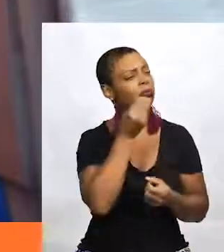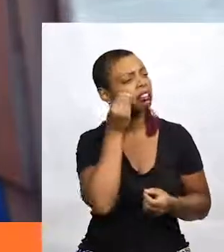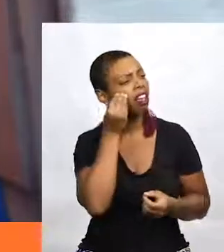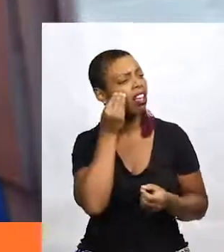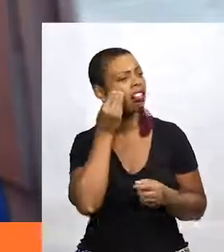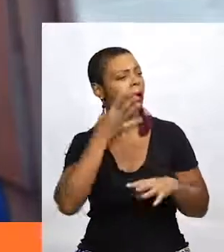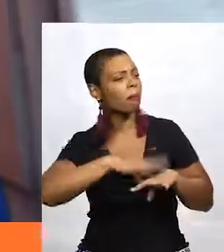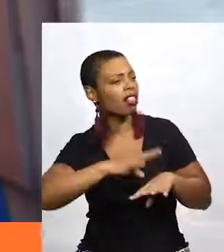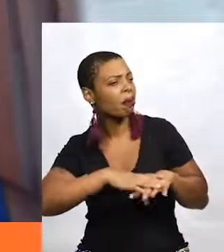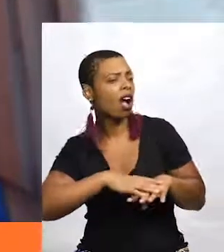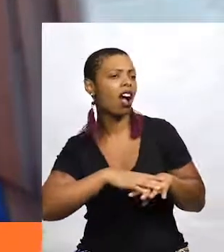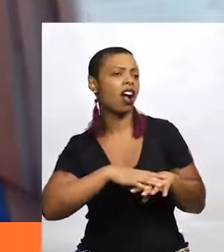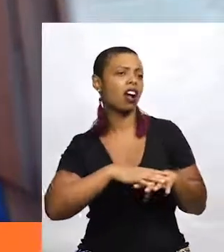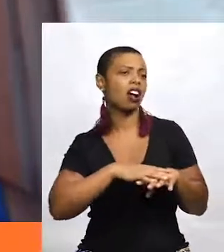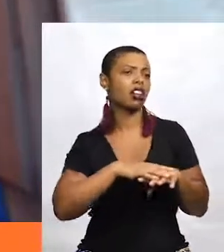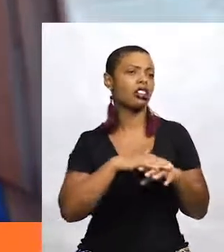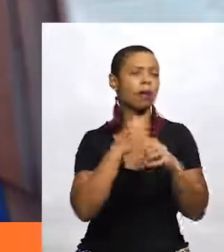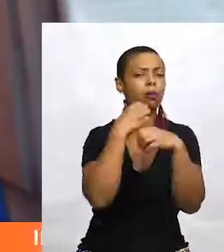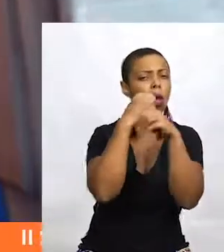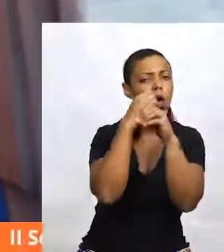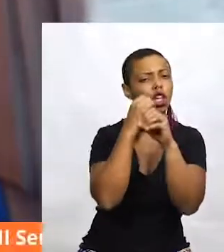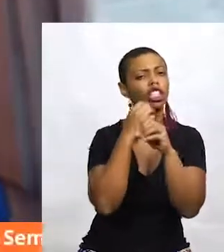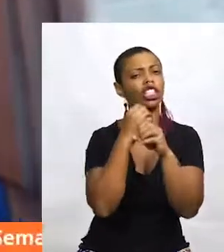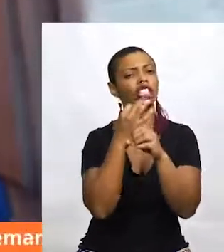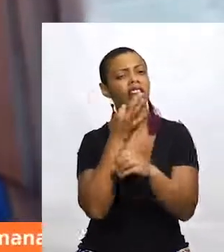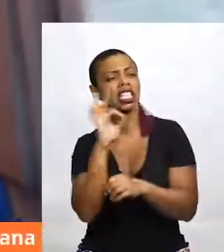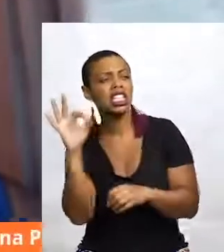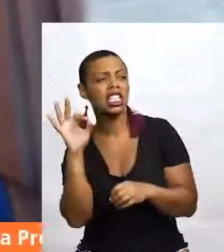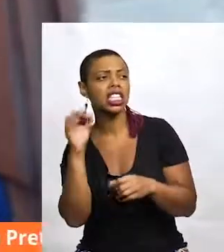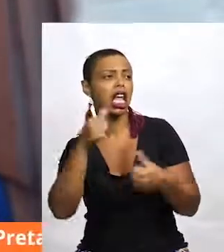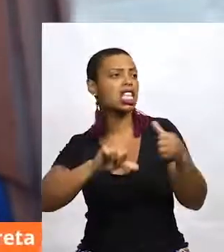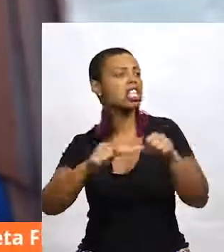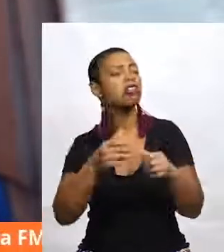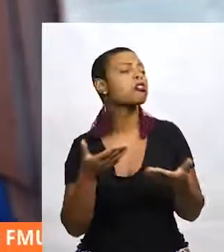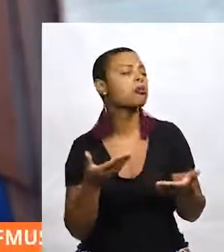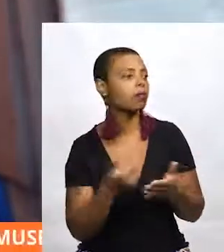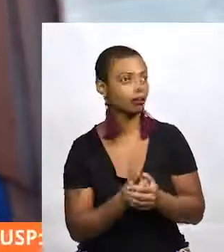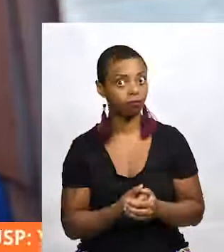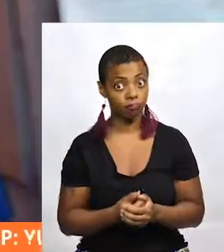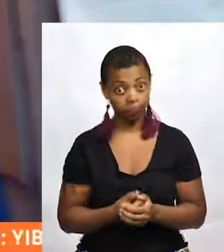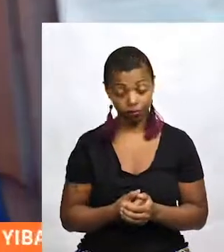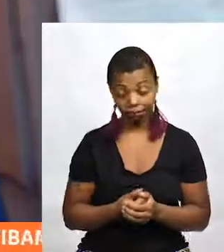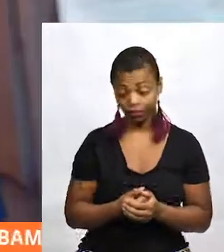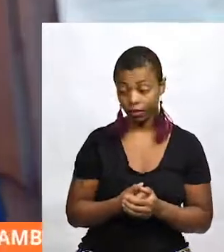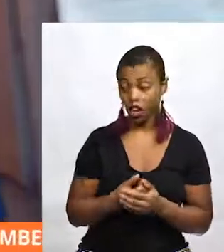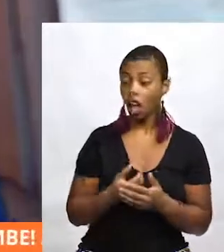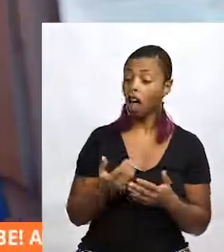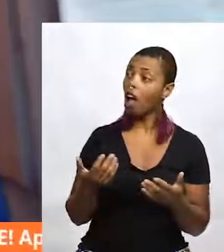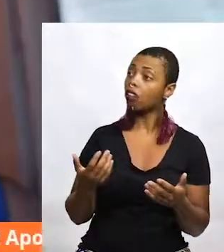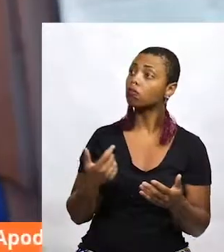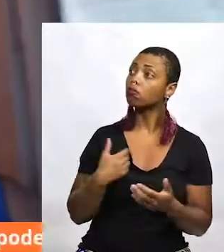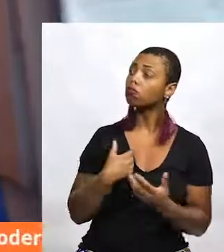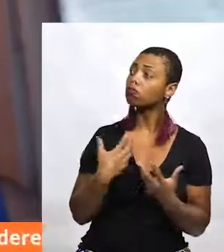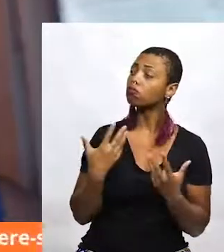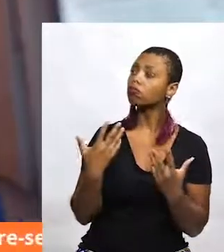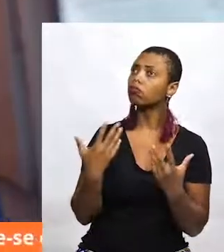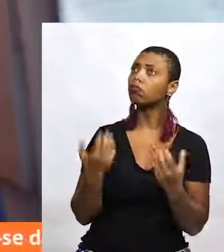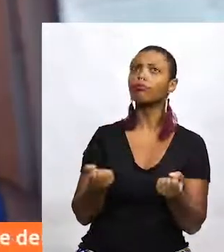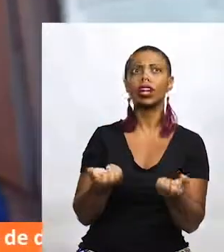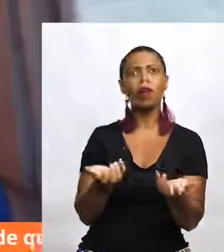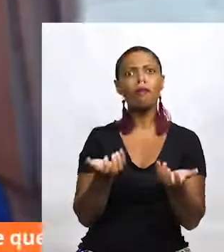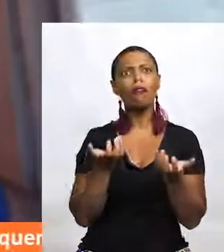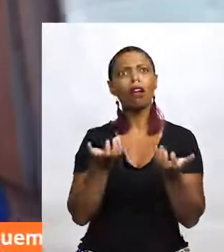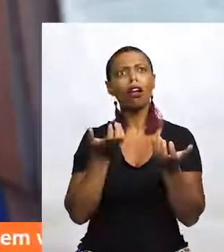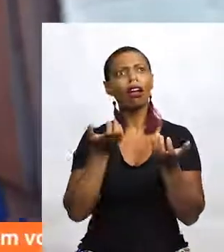biologia, ou física, ou química, alguma coisa desse tipo. E nesse momento, eu me permiti sonhar, porque até então